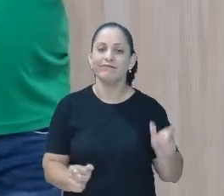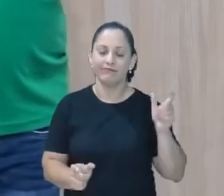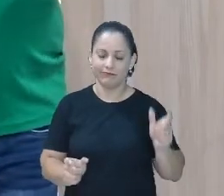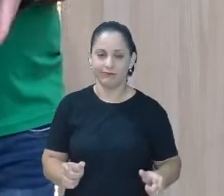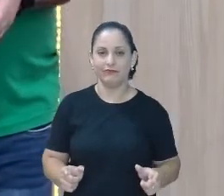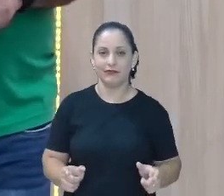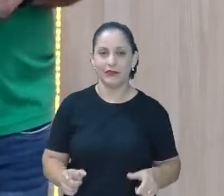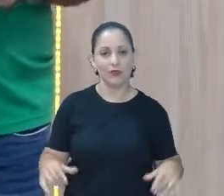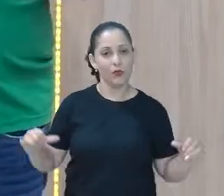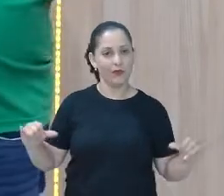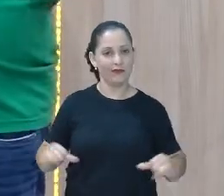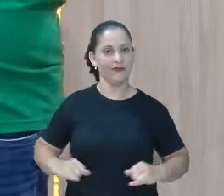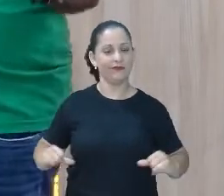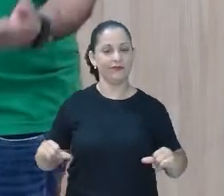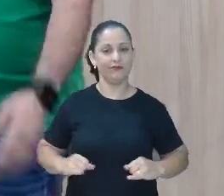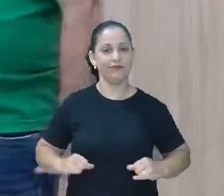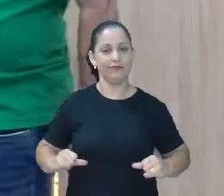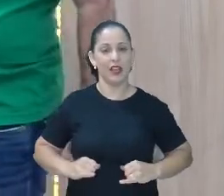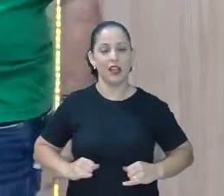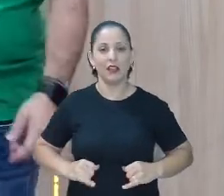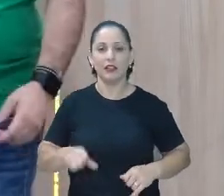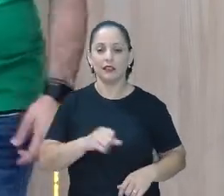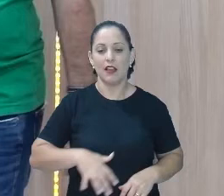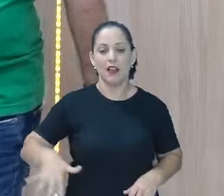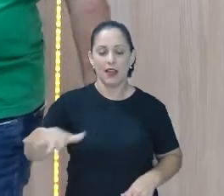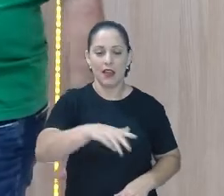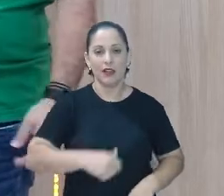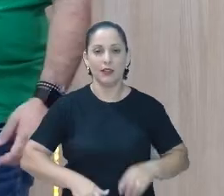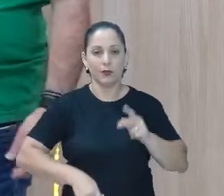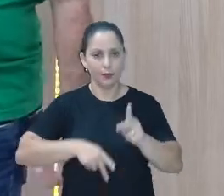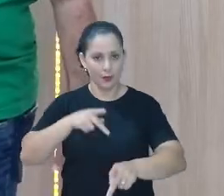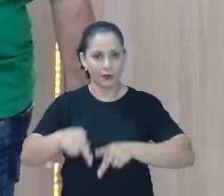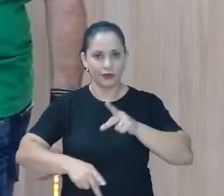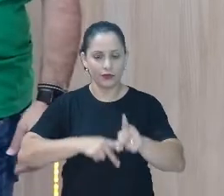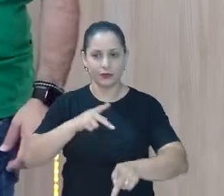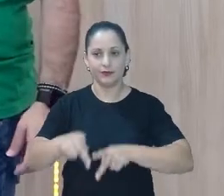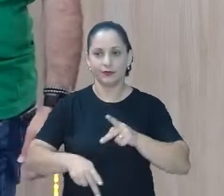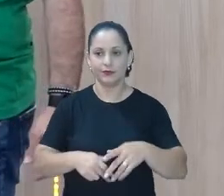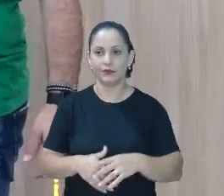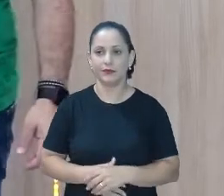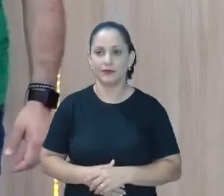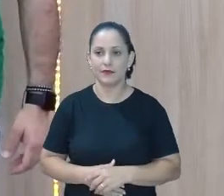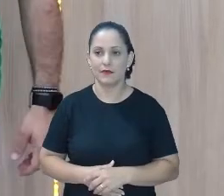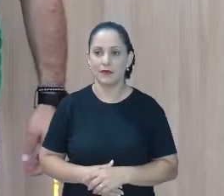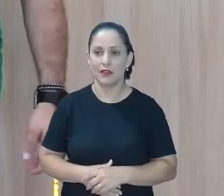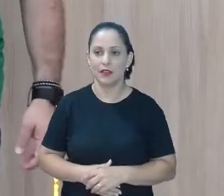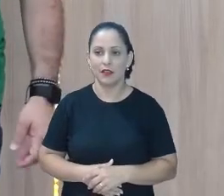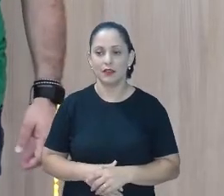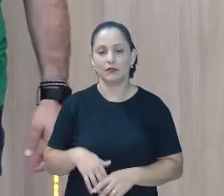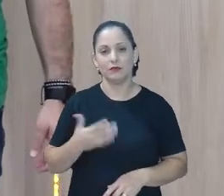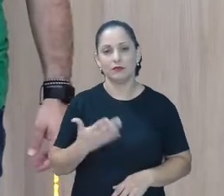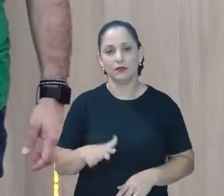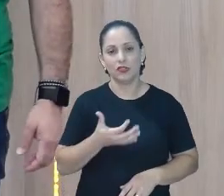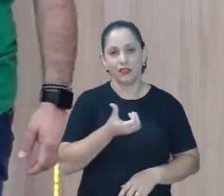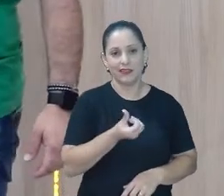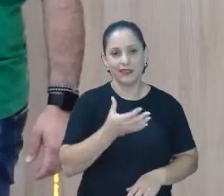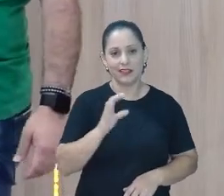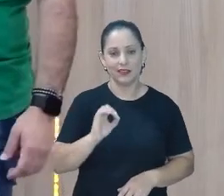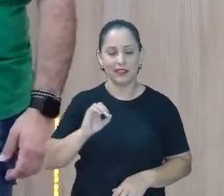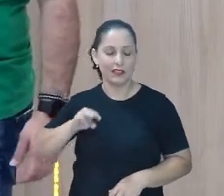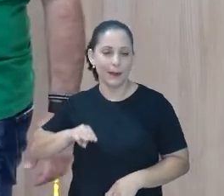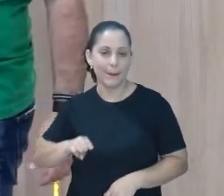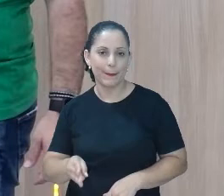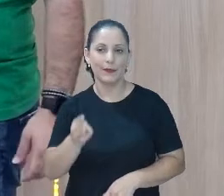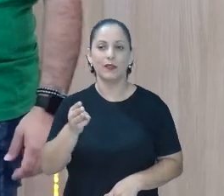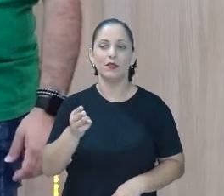né, na população aqui. Por isso que a gente tem aqui, entre 60 milhões,